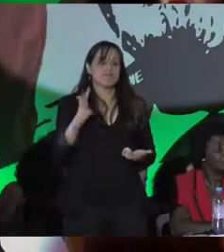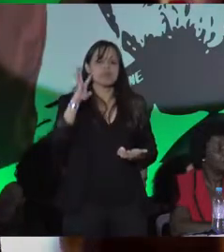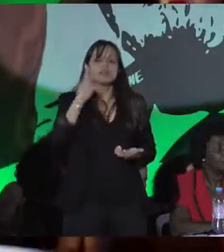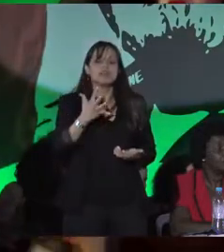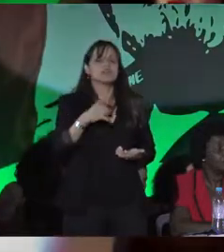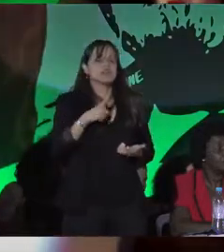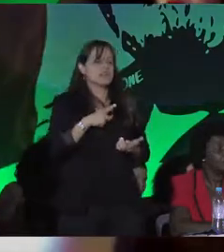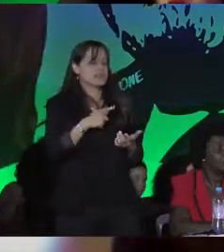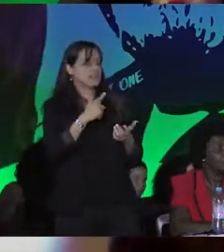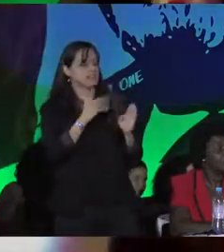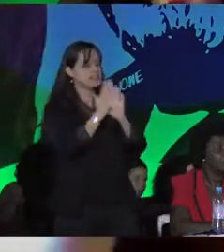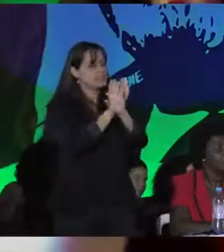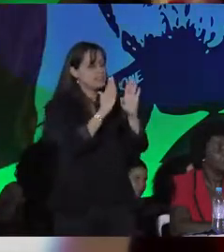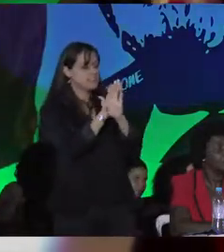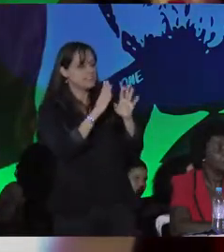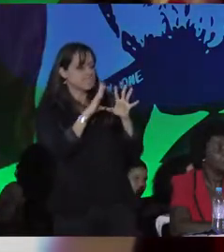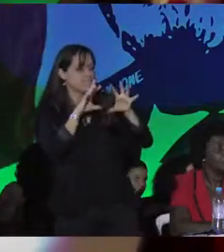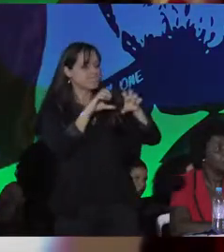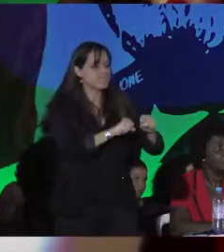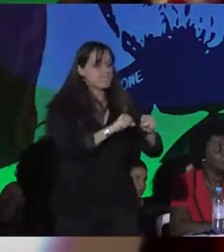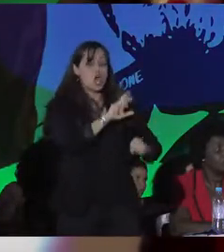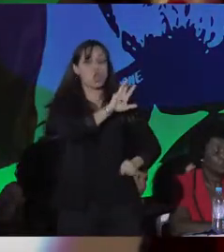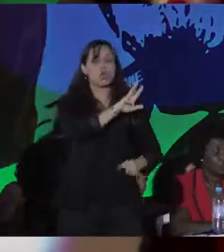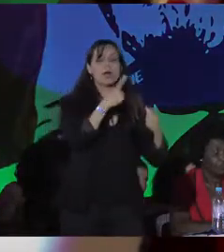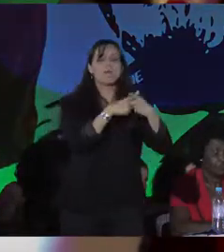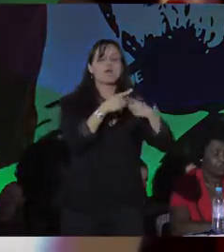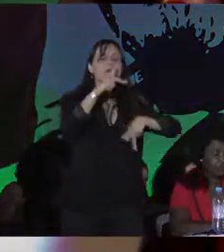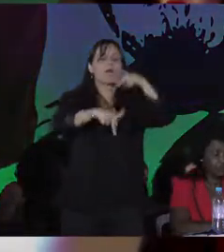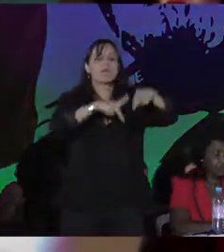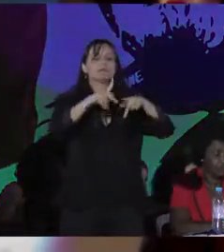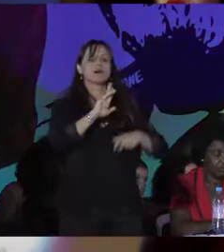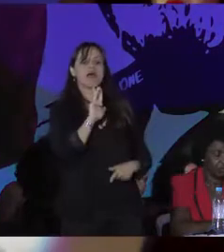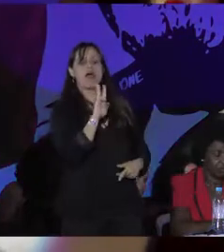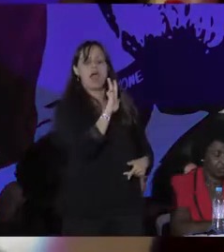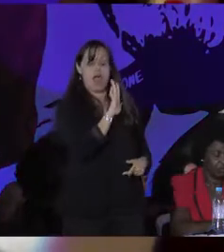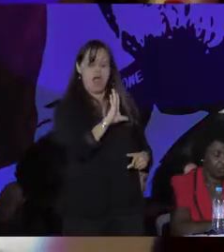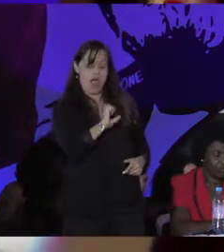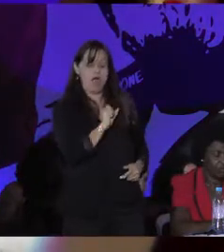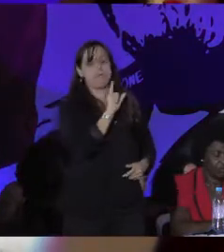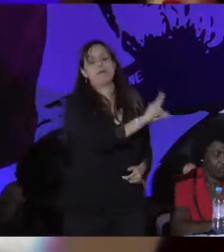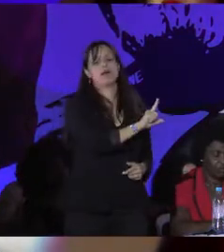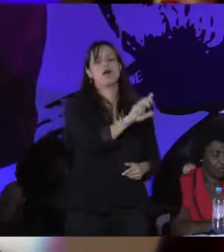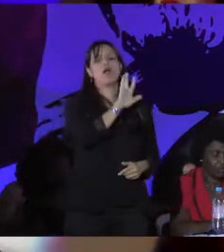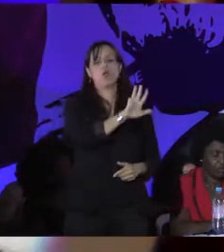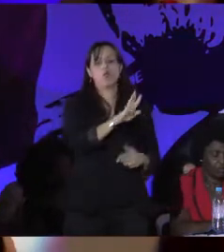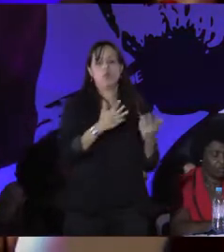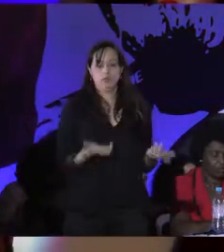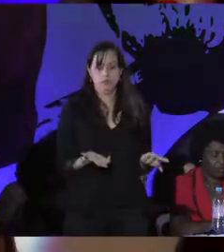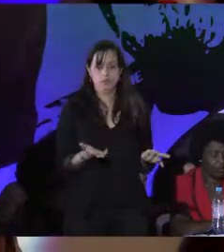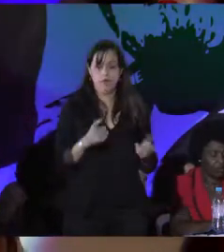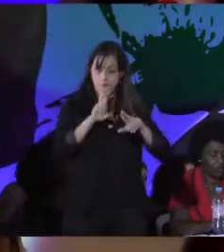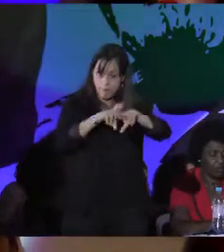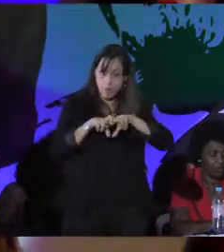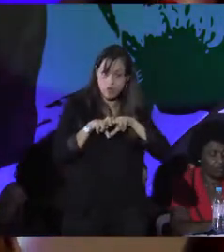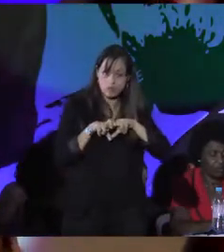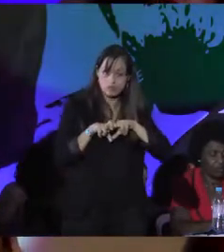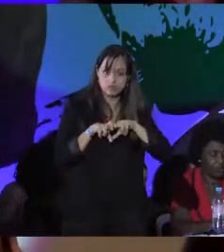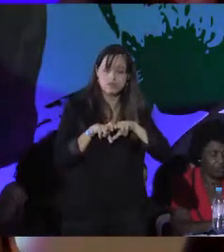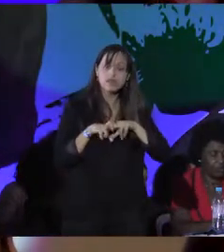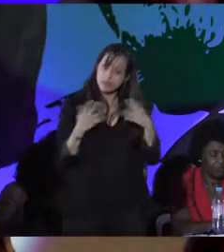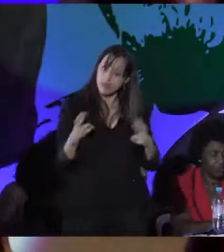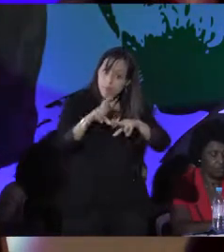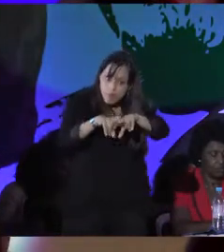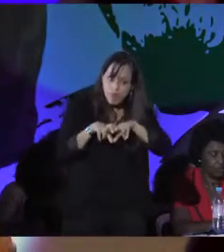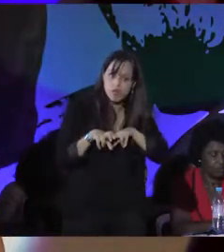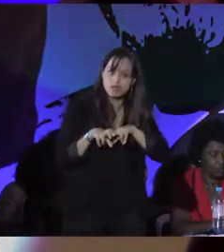perseguir o ex-presidente Lula por ser um candidato popular nas pesquisas e um candidato popular entre o nosso povo. E muito